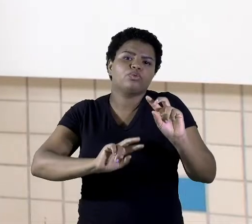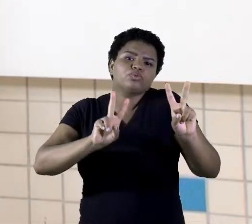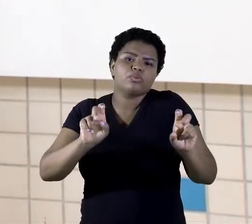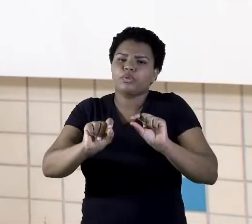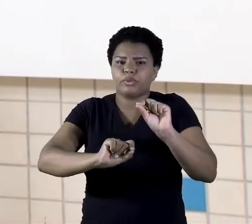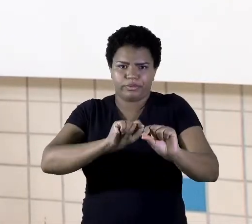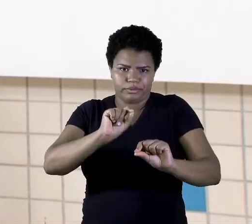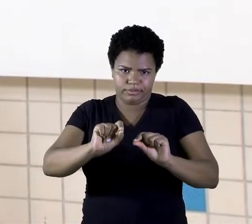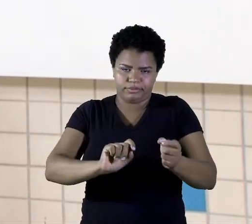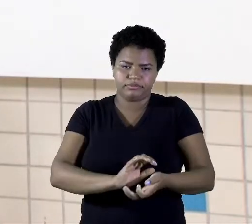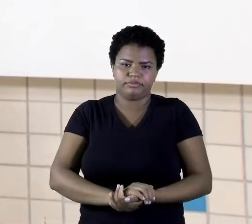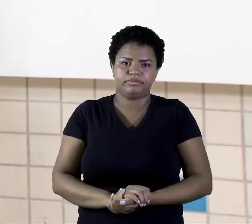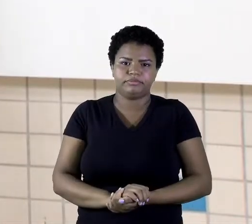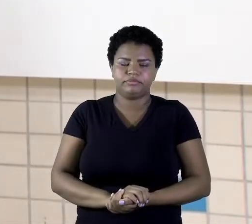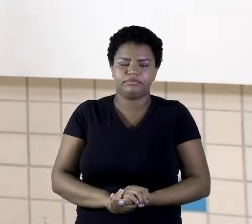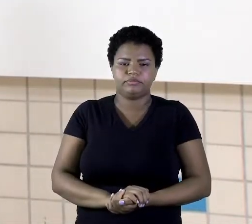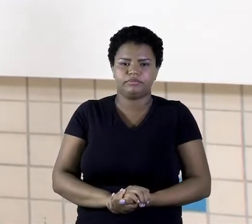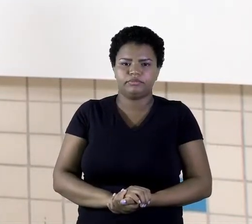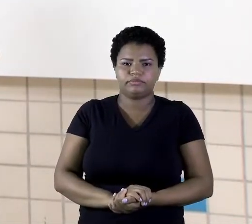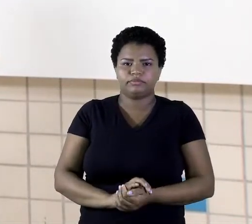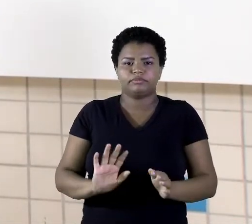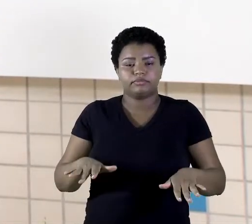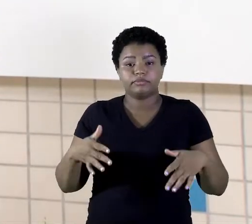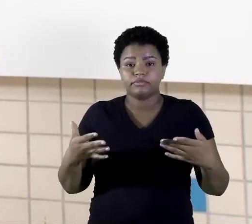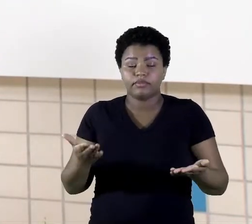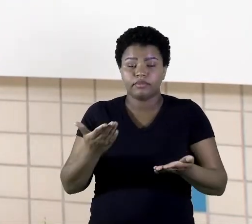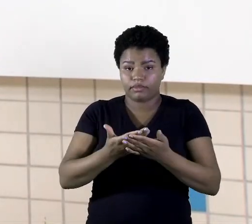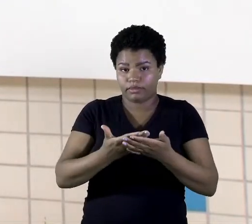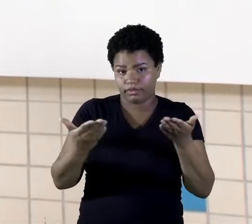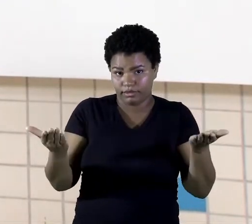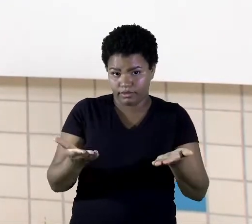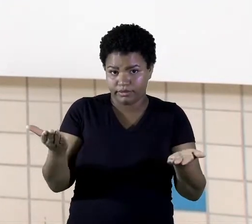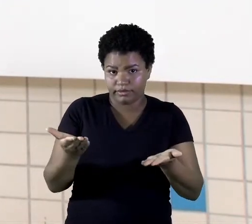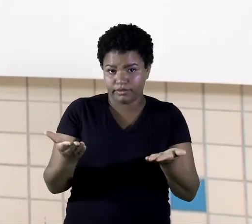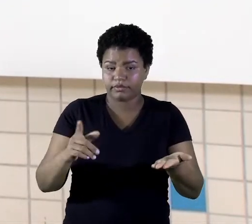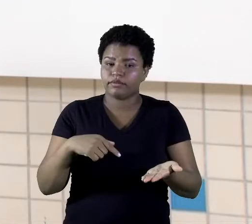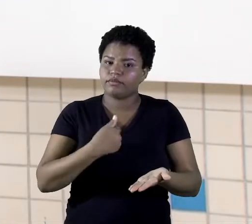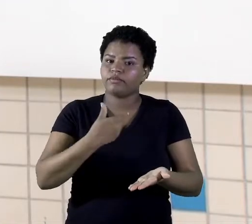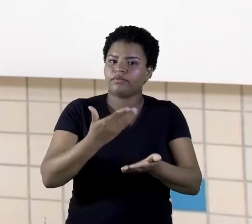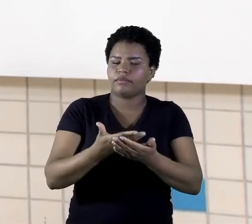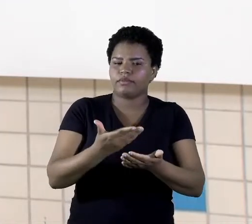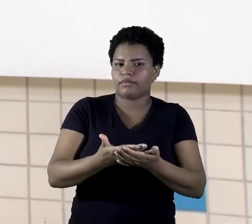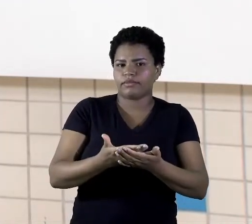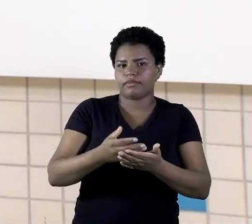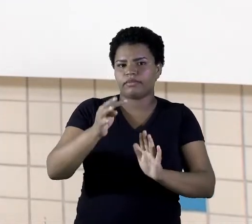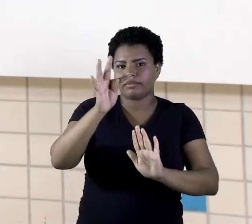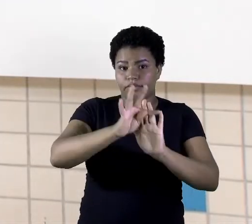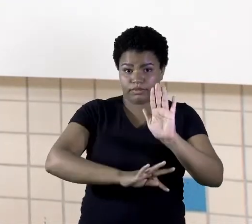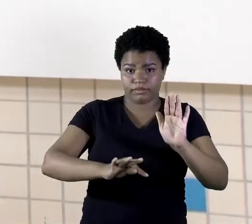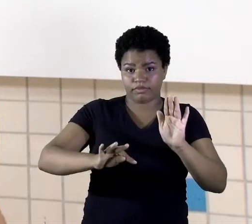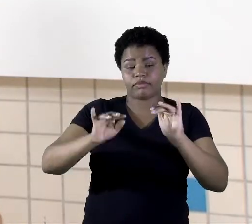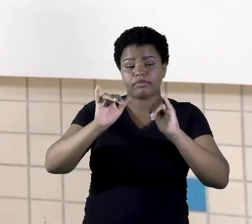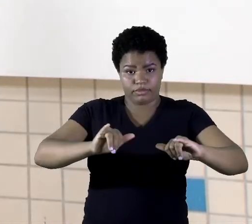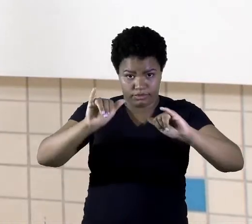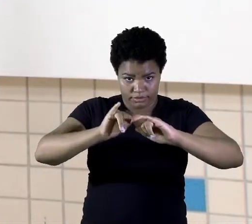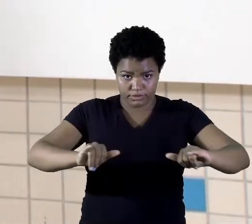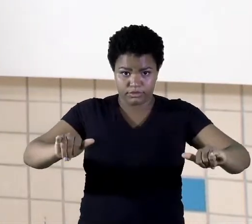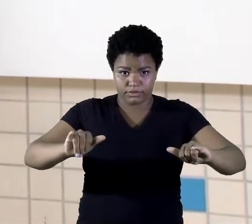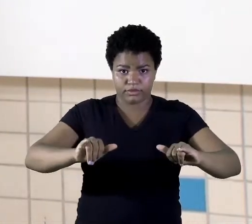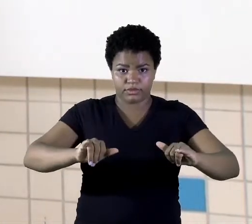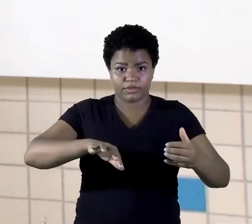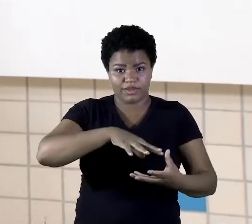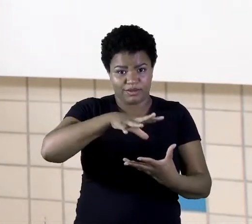entendeu sobre essa história do Pluft Fantasminha. O achar a história é a moral da história. Então você vai